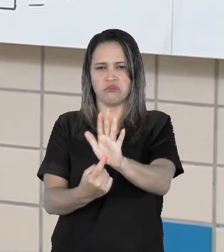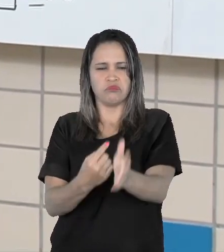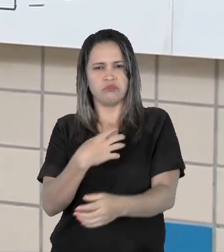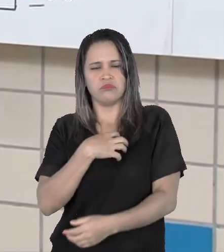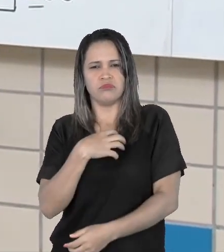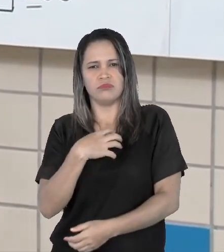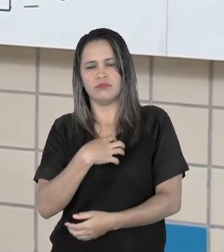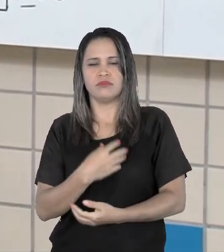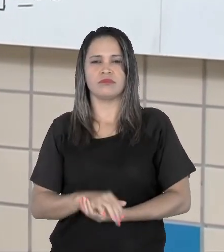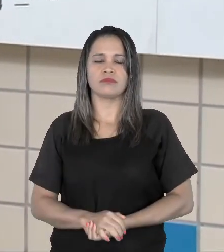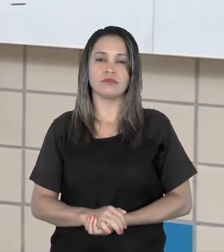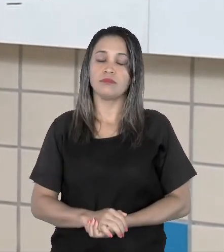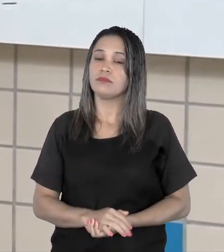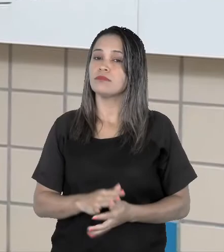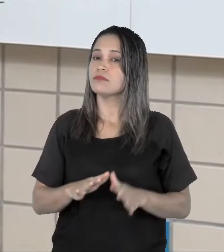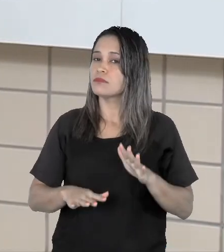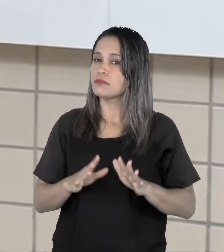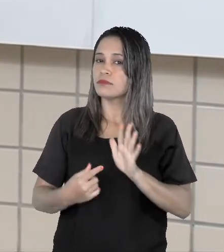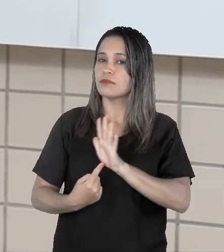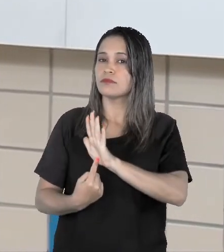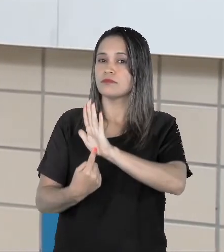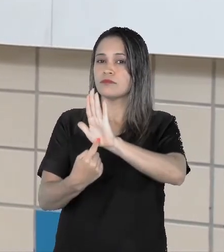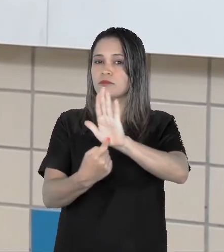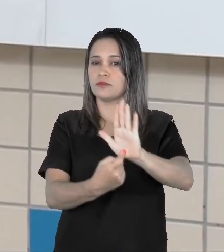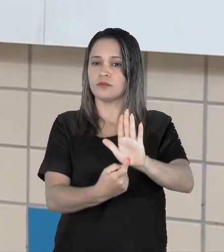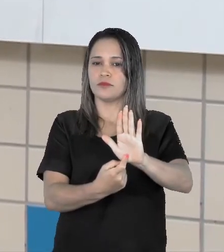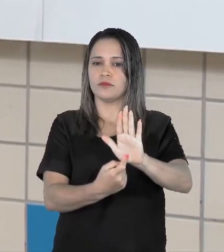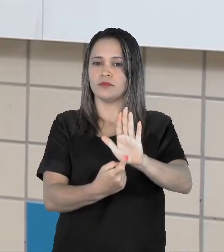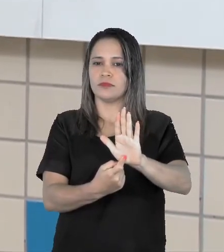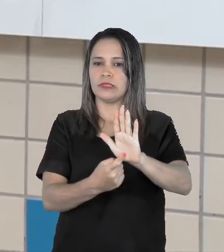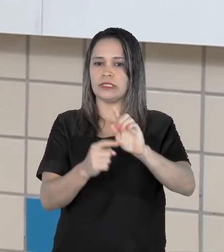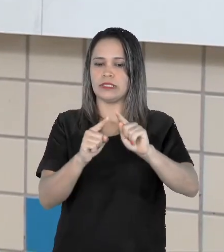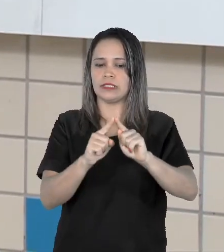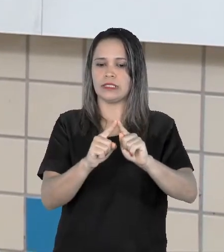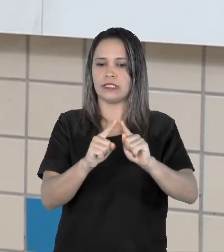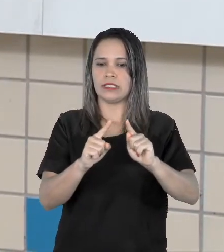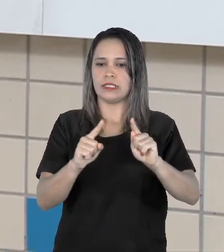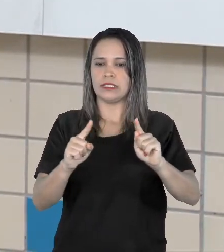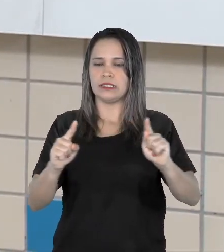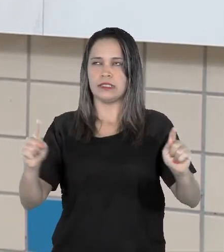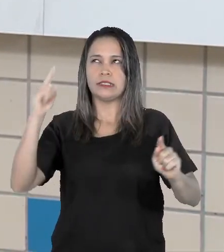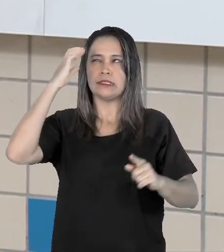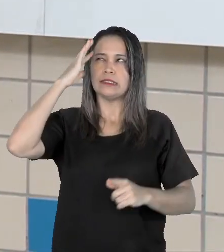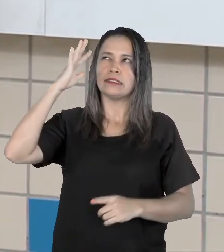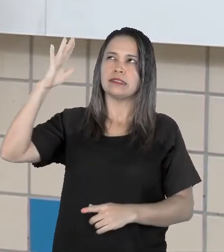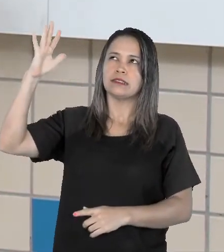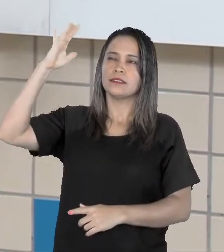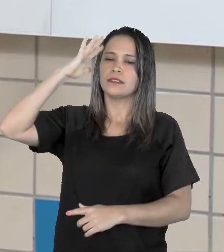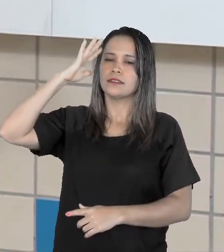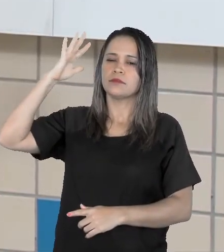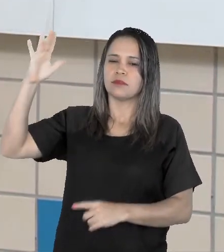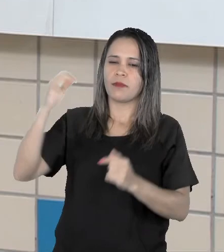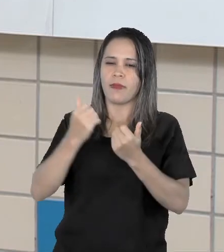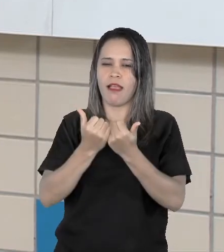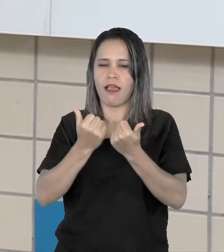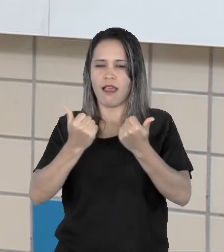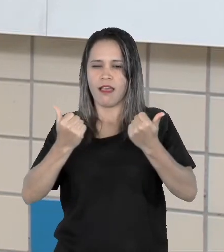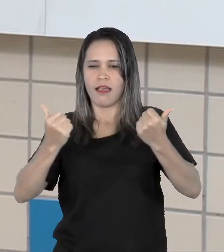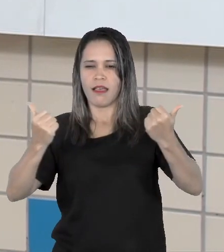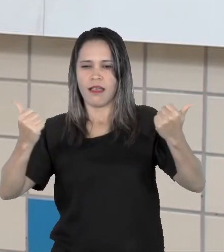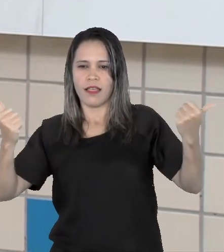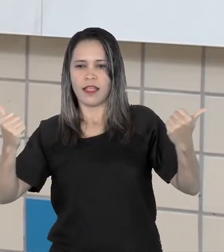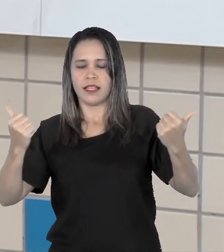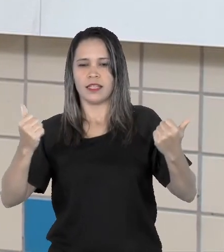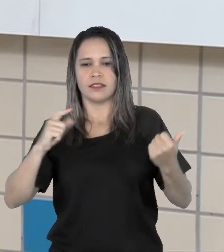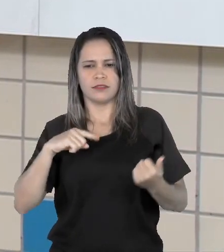forma, ó. Eles se apresentam numa linha imaginária, bem reta, que a gente